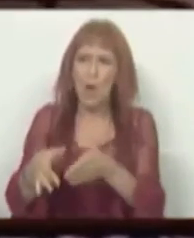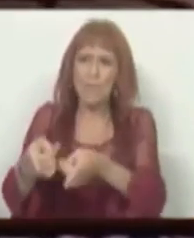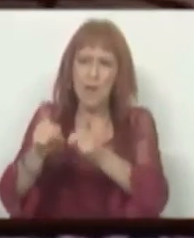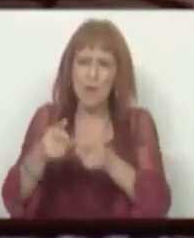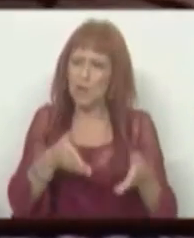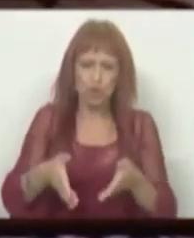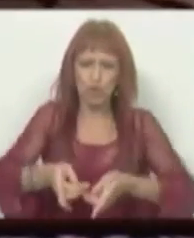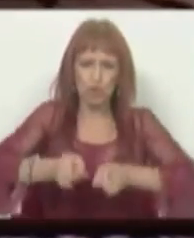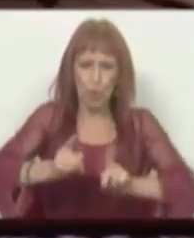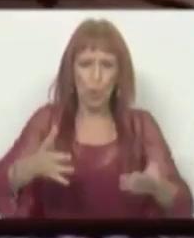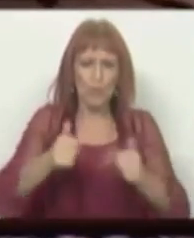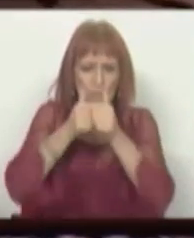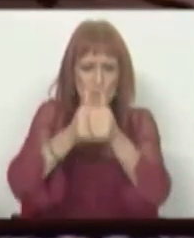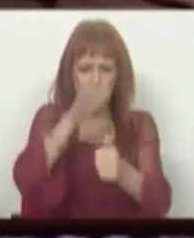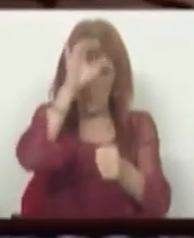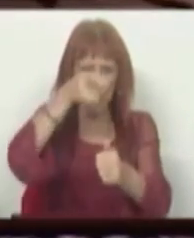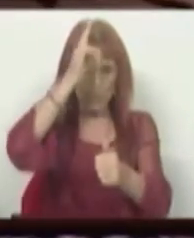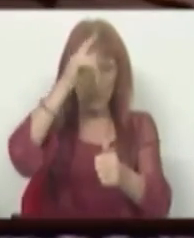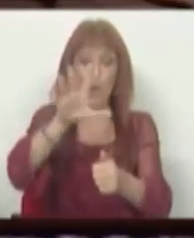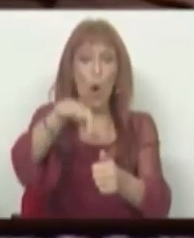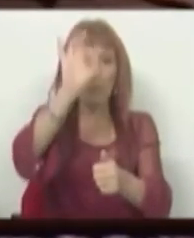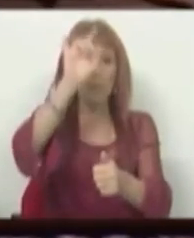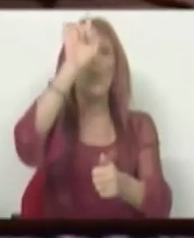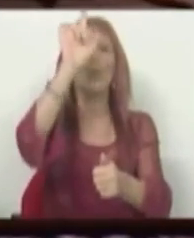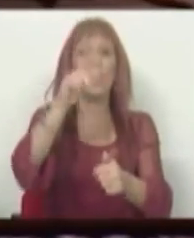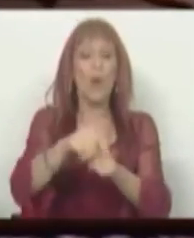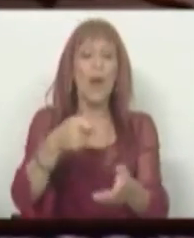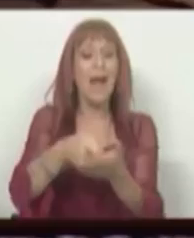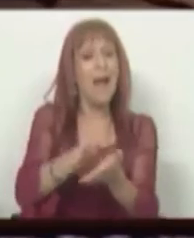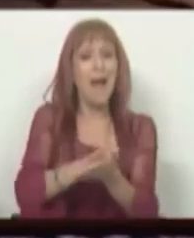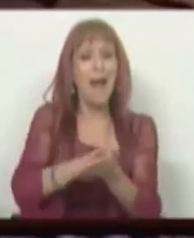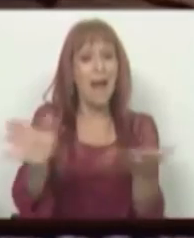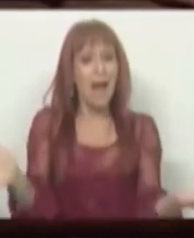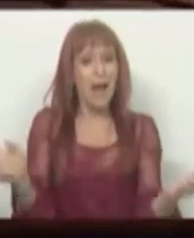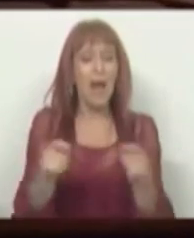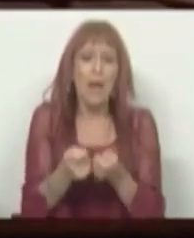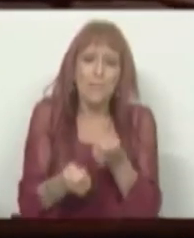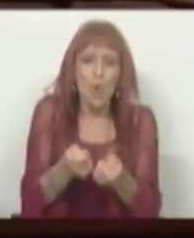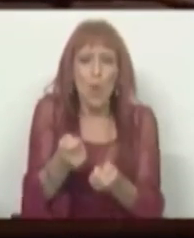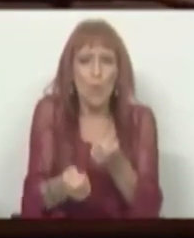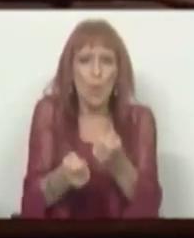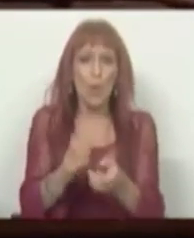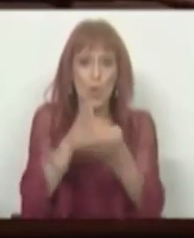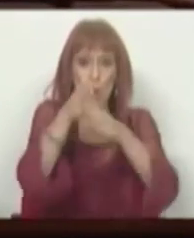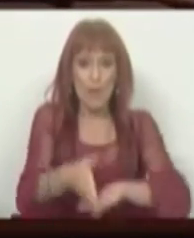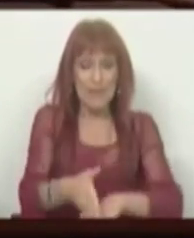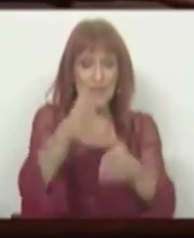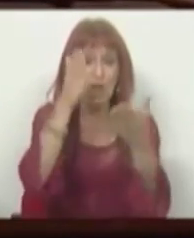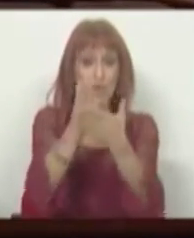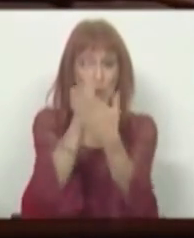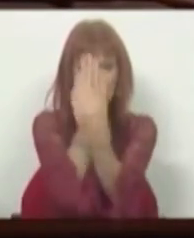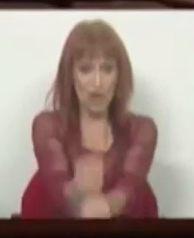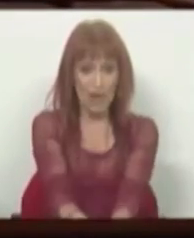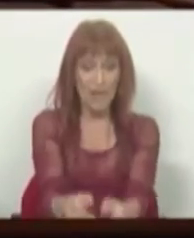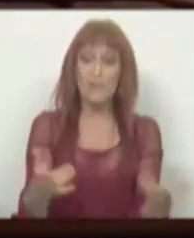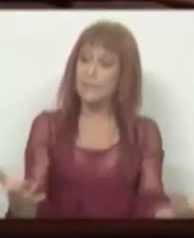foi a estratégia seguida pelo Governo, que optou por uma gratuitidade gradual do acesso às creches